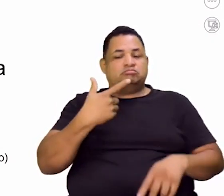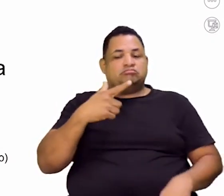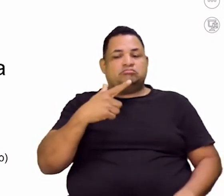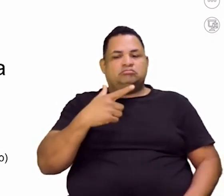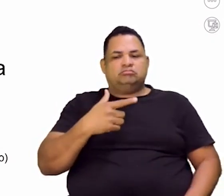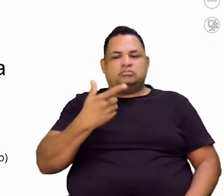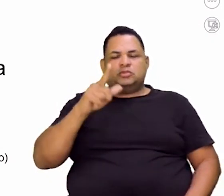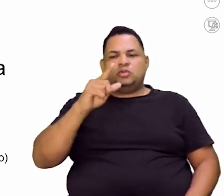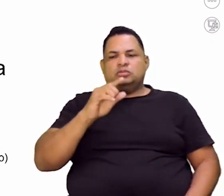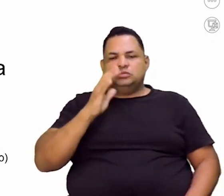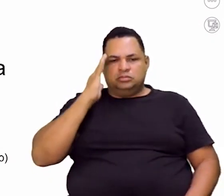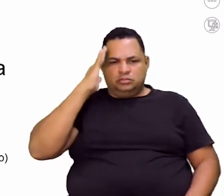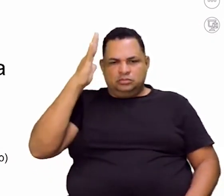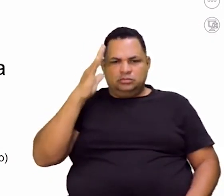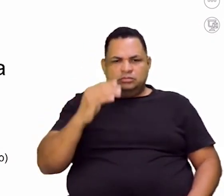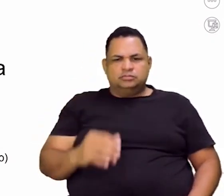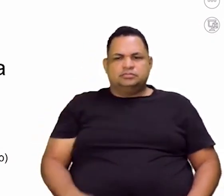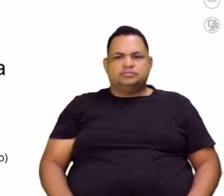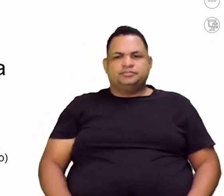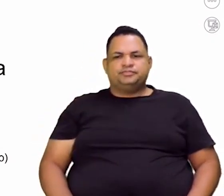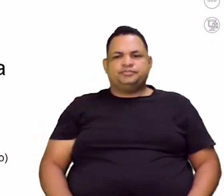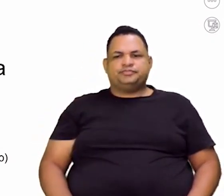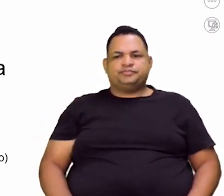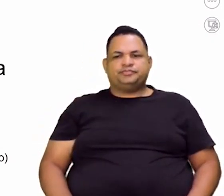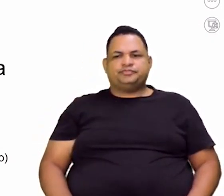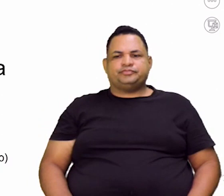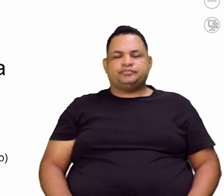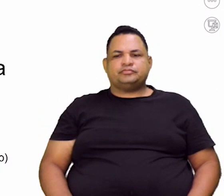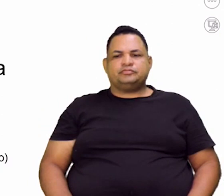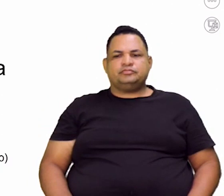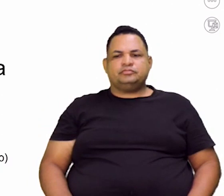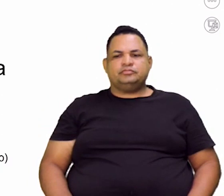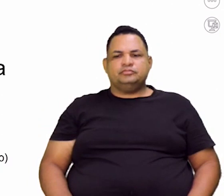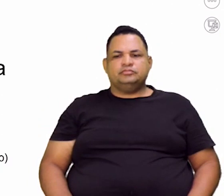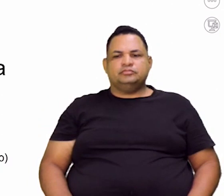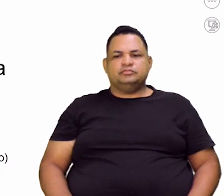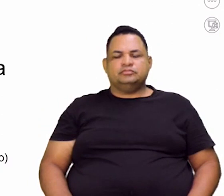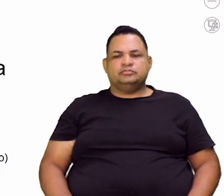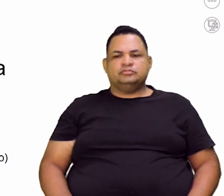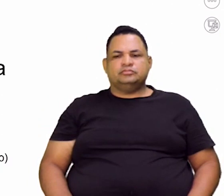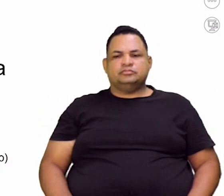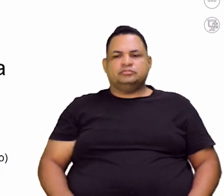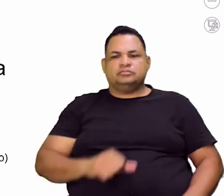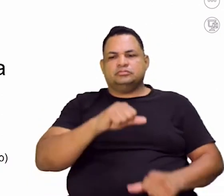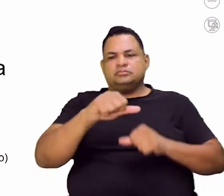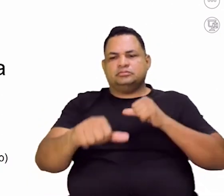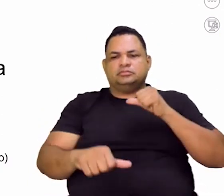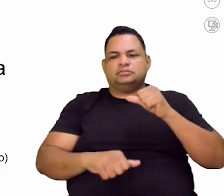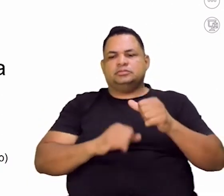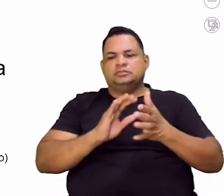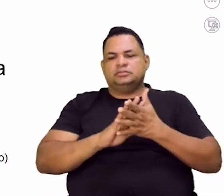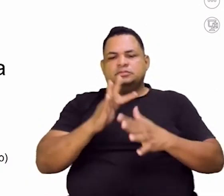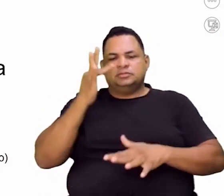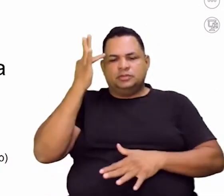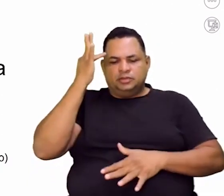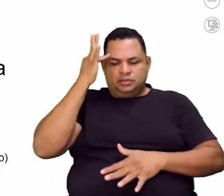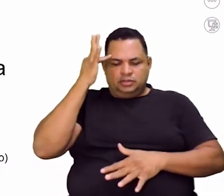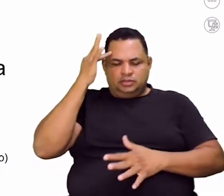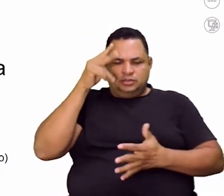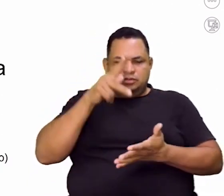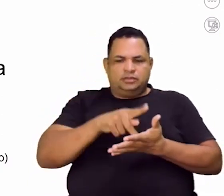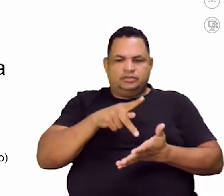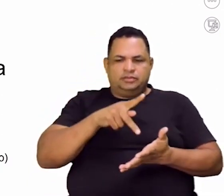teoria? Pode-se dizer, essa é a opinião do professor, tá? Que virou-se dogma, né, da ciência.